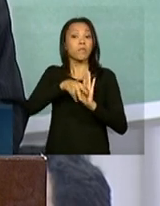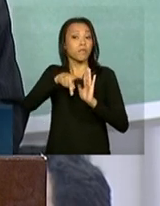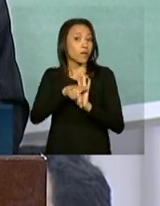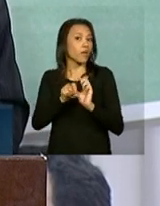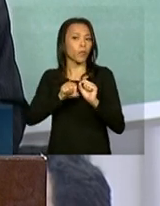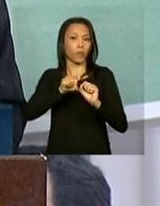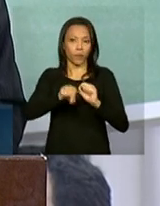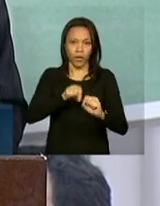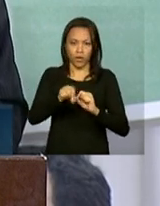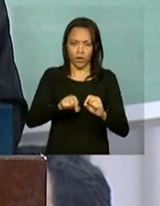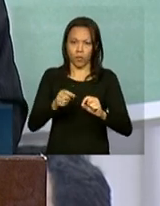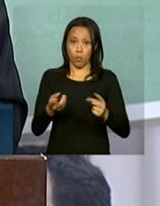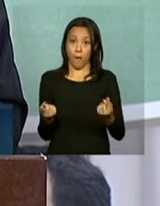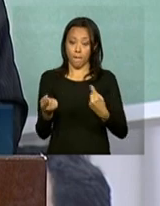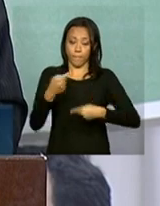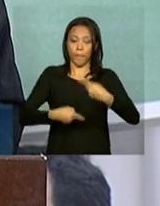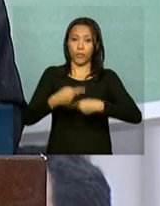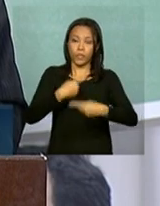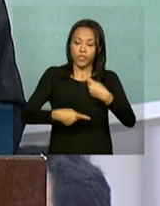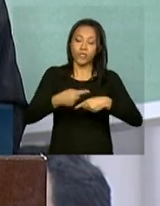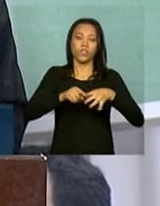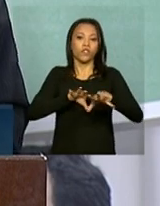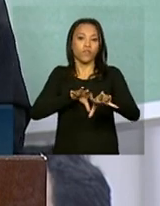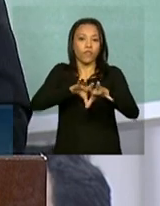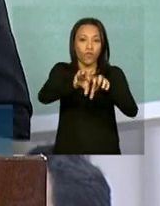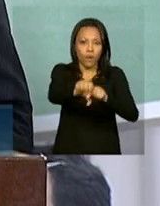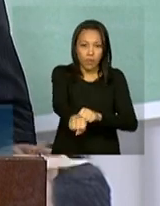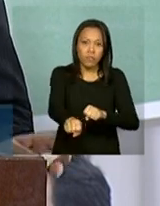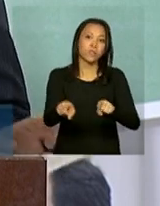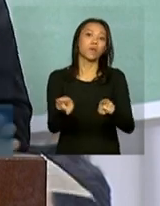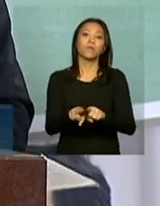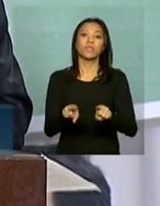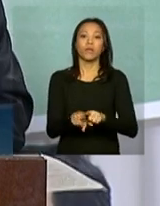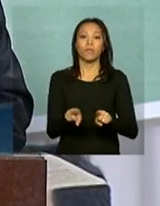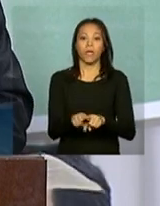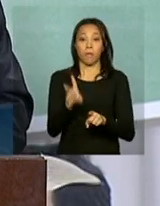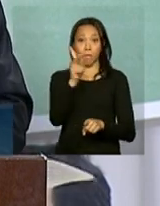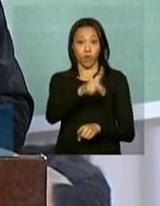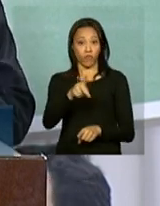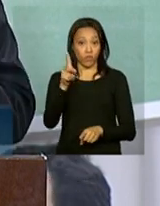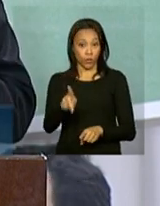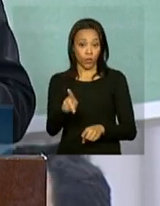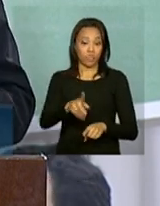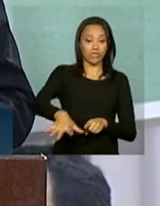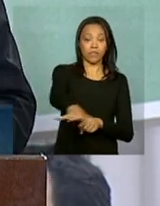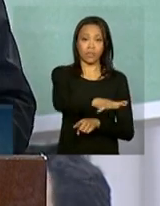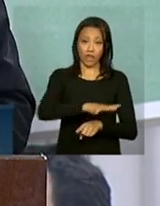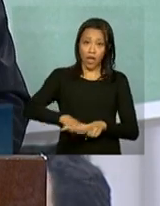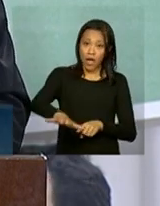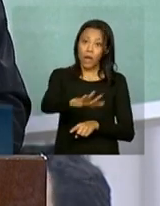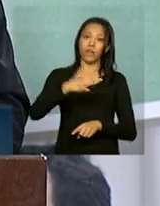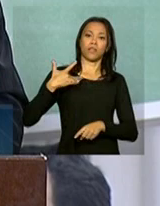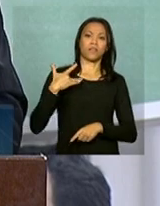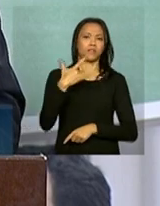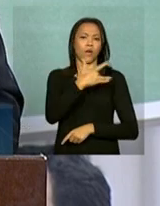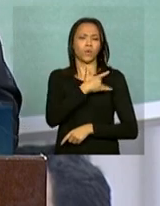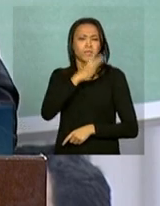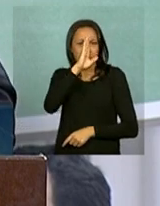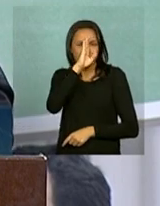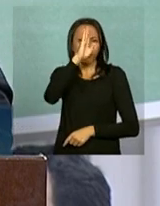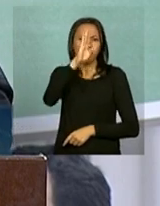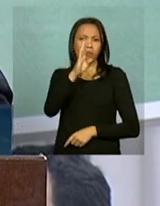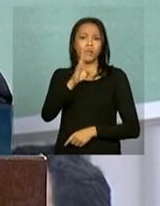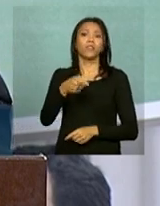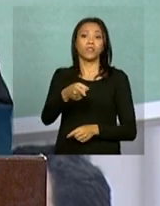de formação e desenvolvimento de docentes para a área da saúde, inclusive uma valorização na carreira